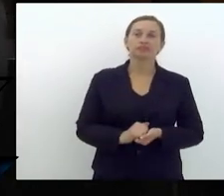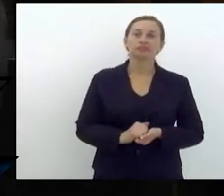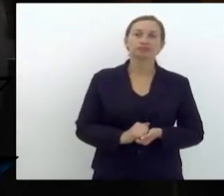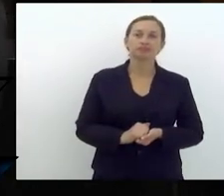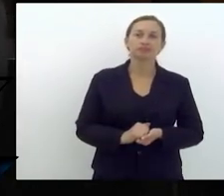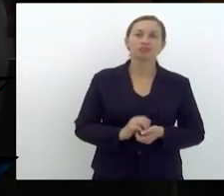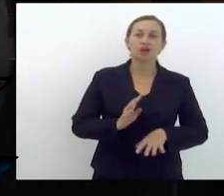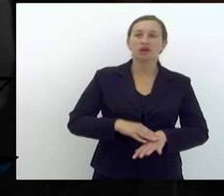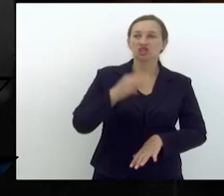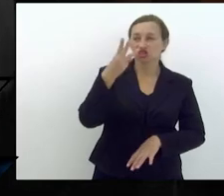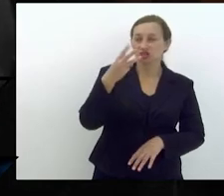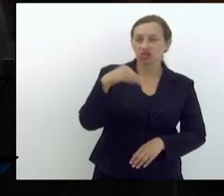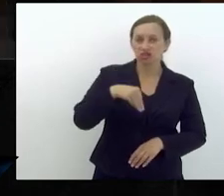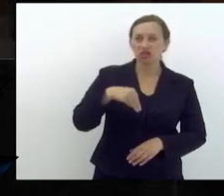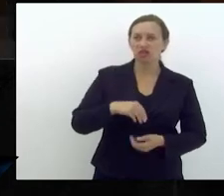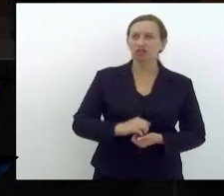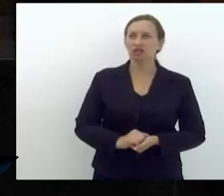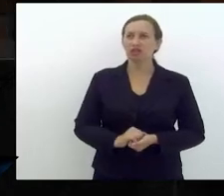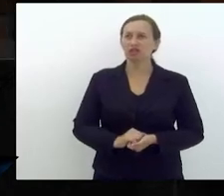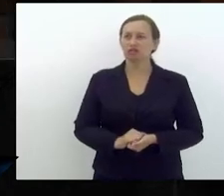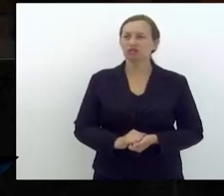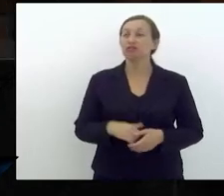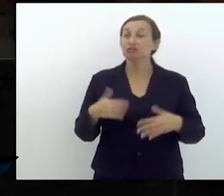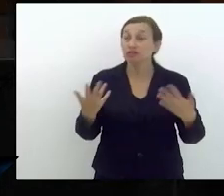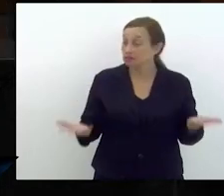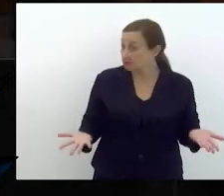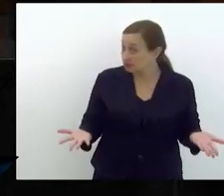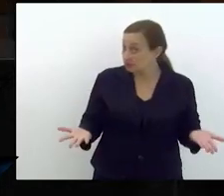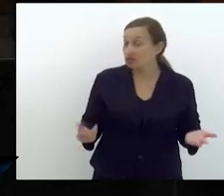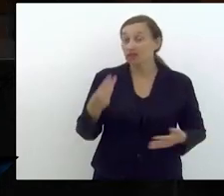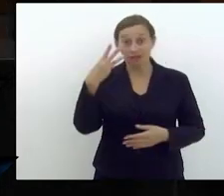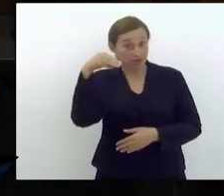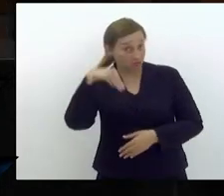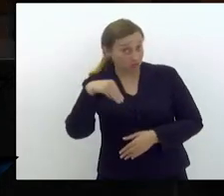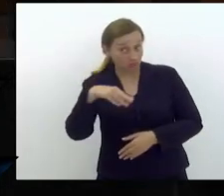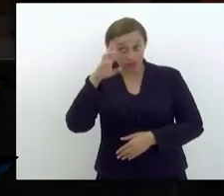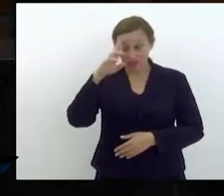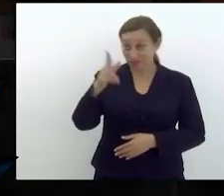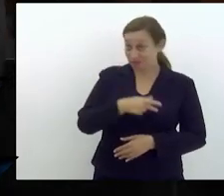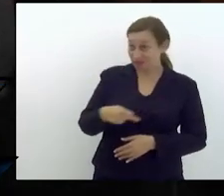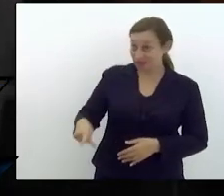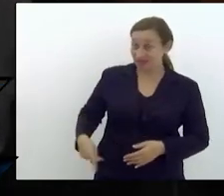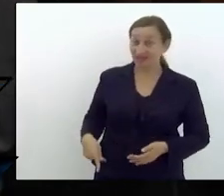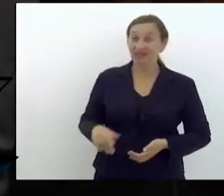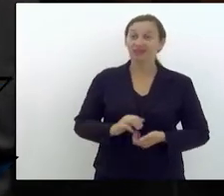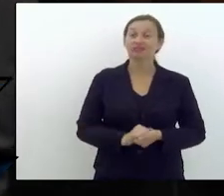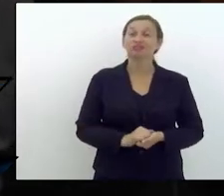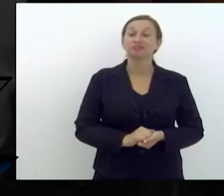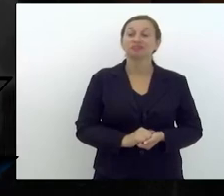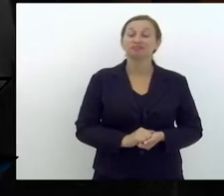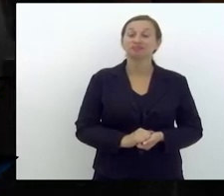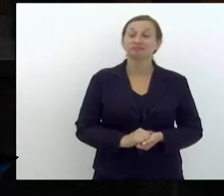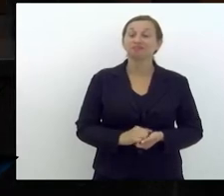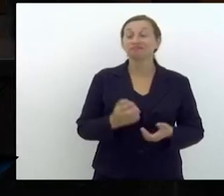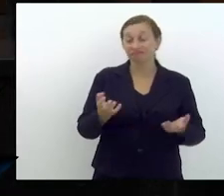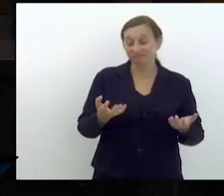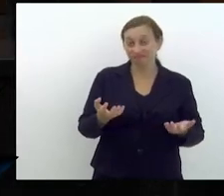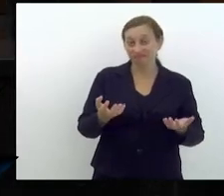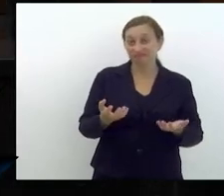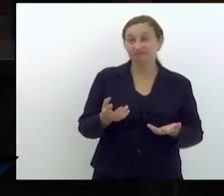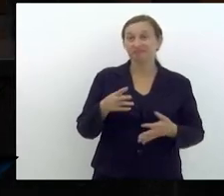mais três minutos então me mais três minutos queria aqui